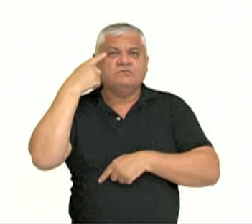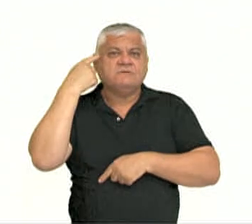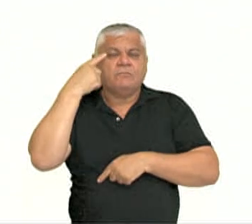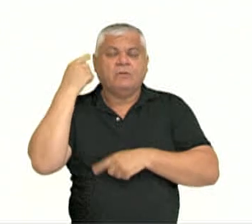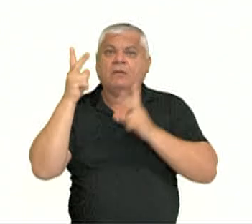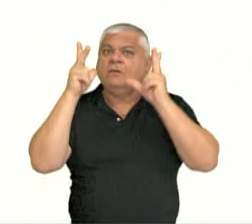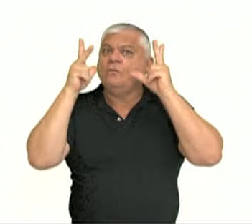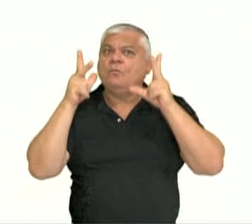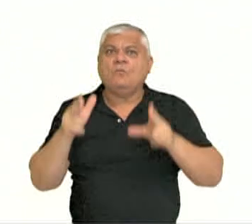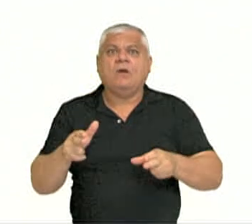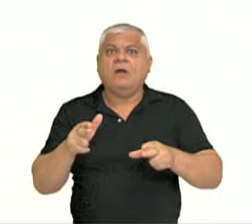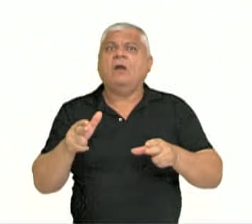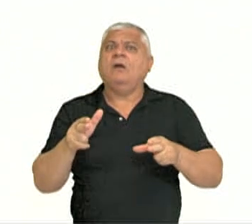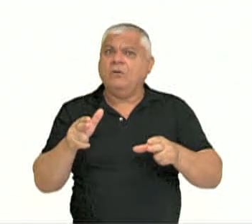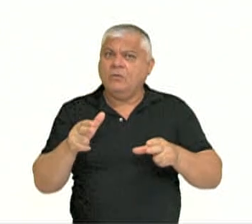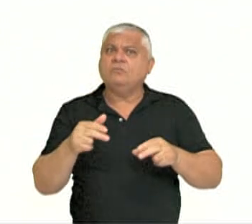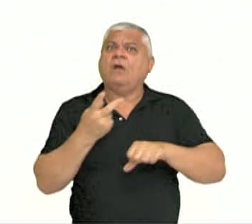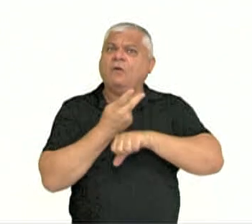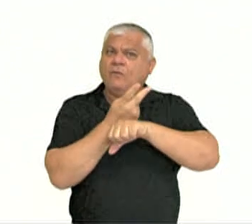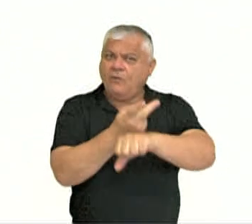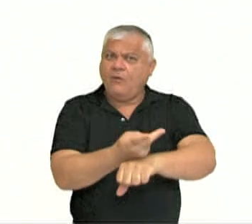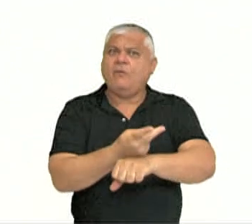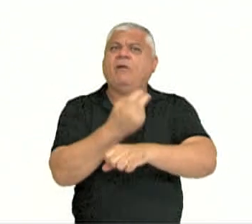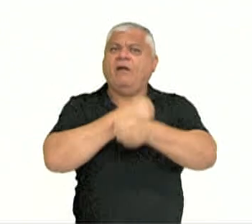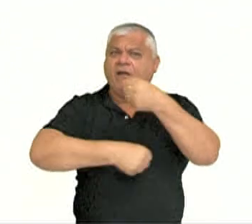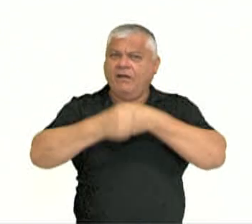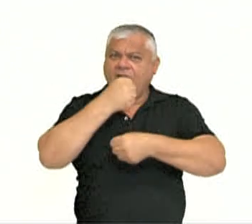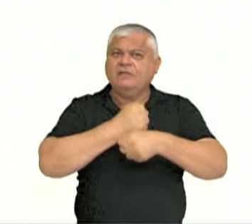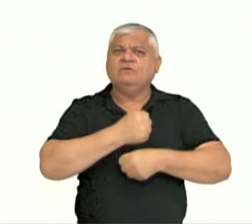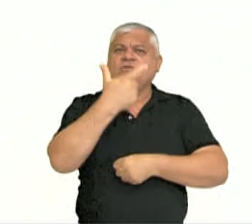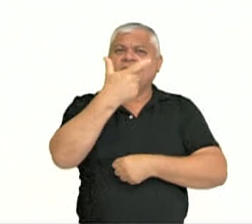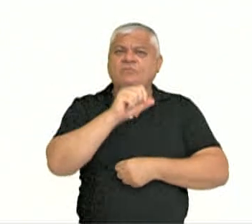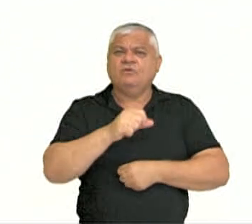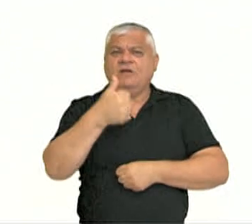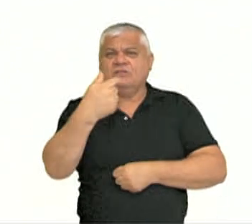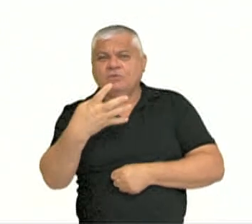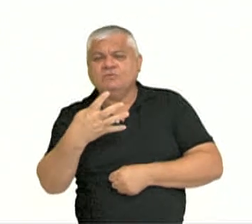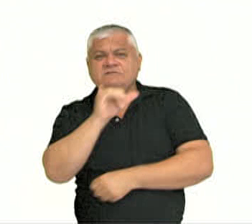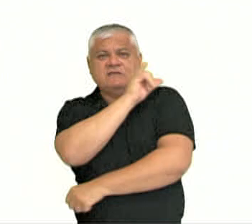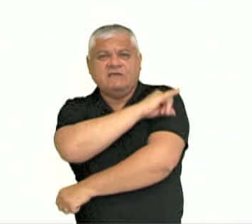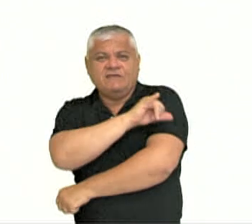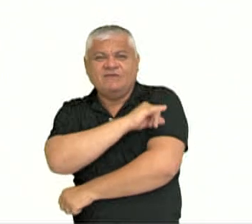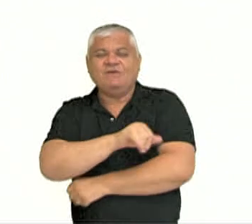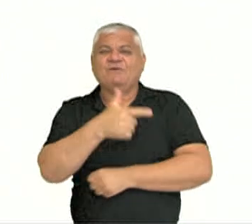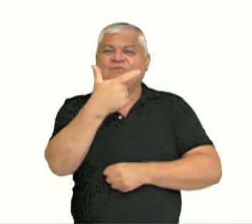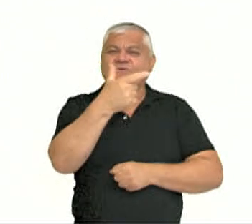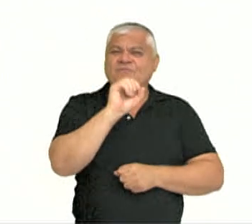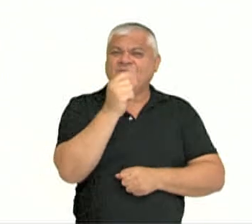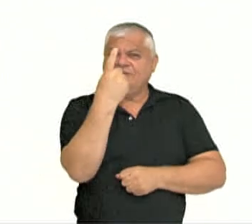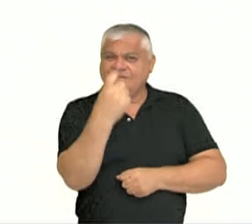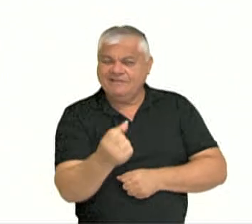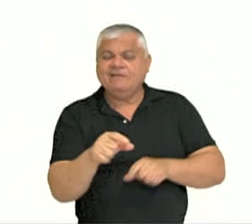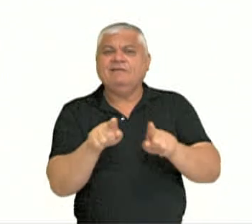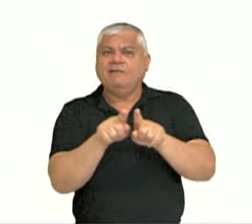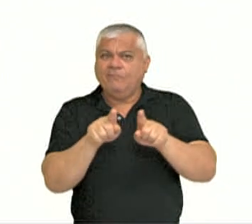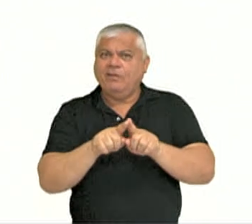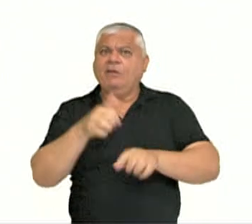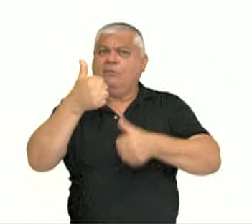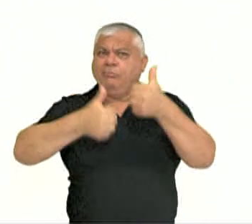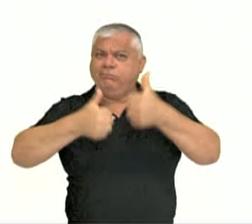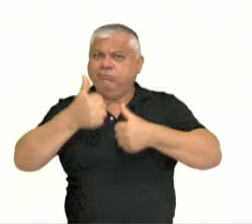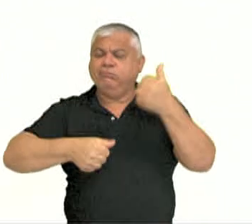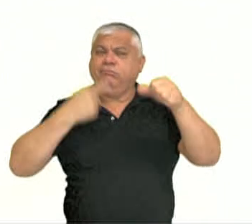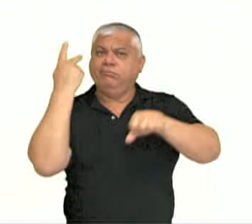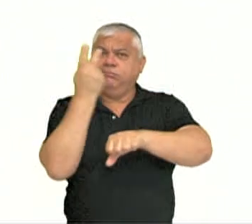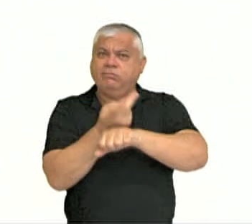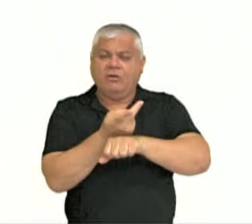Copa do Mundo de 2014 no Brasil e na Olimpíada do Rio em 2016, entre outros grandes eventos.